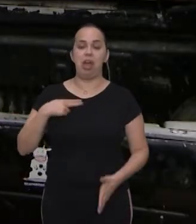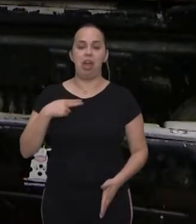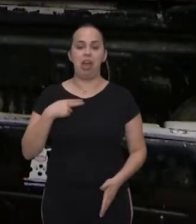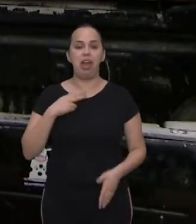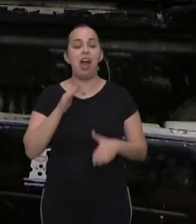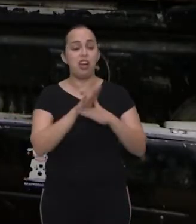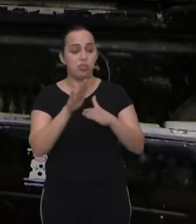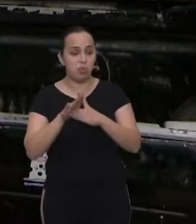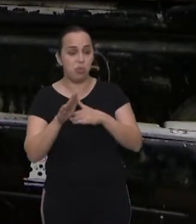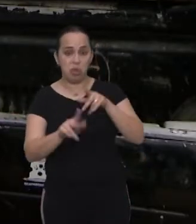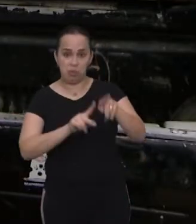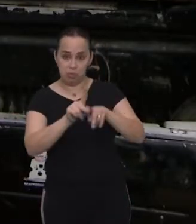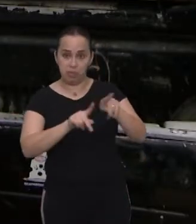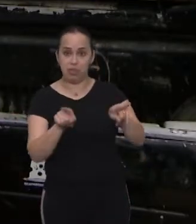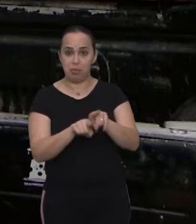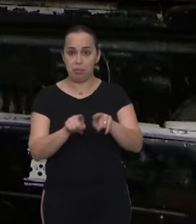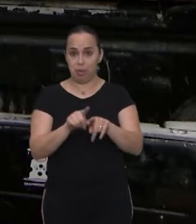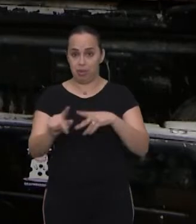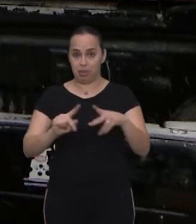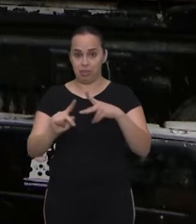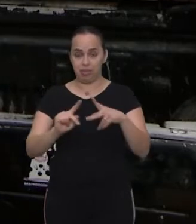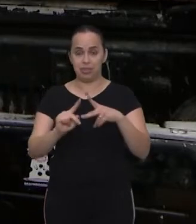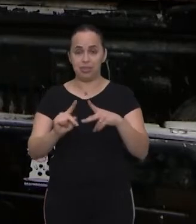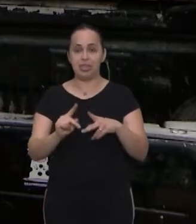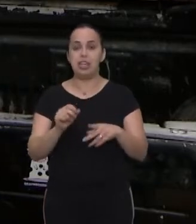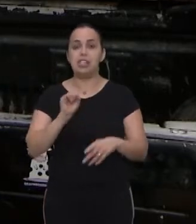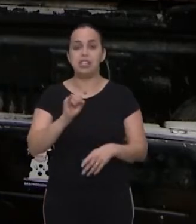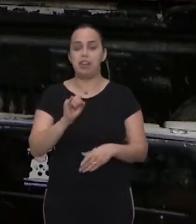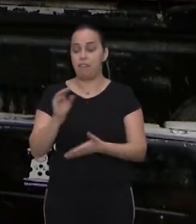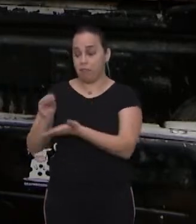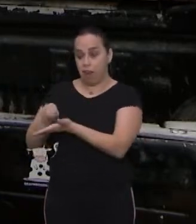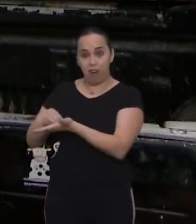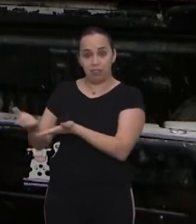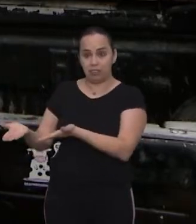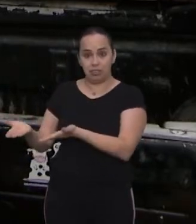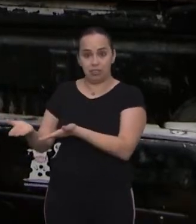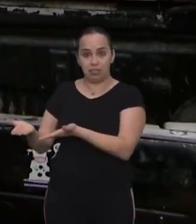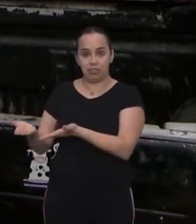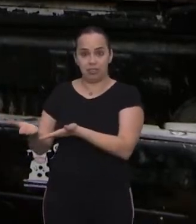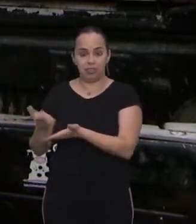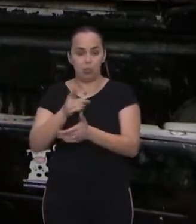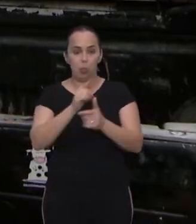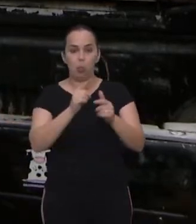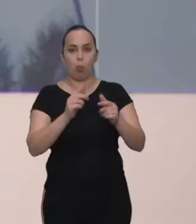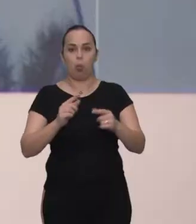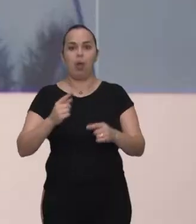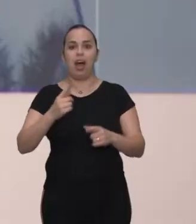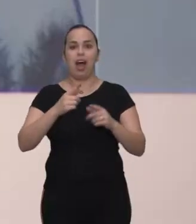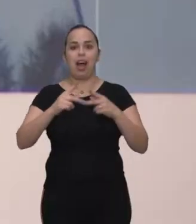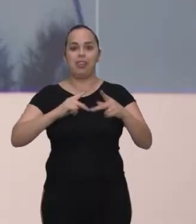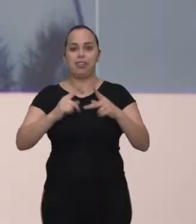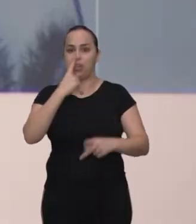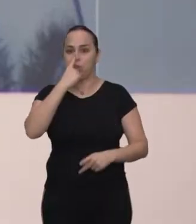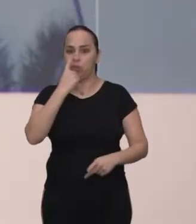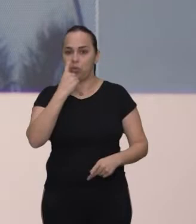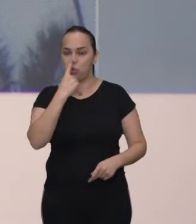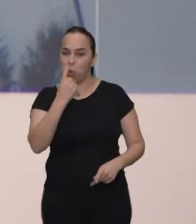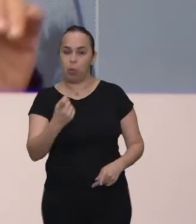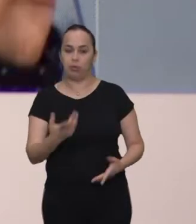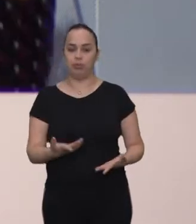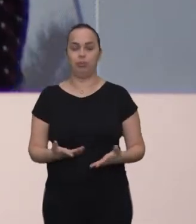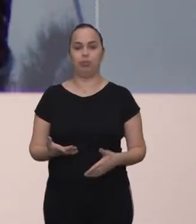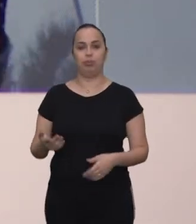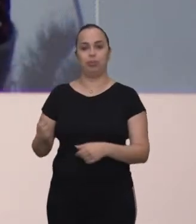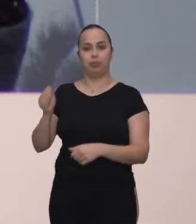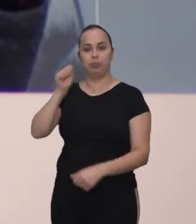um bastante útil para a população e para a cidade que imagina sair de se não fosse devidamente descartado né a vereadora Amélia Naomi